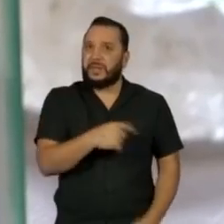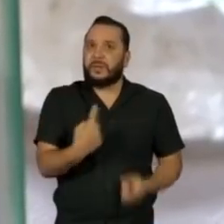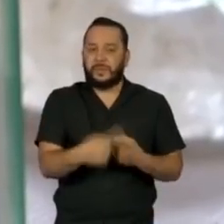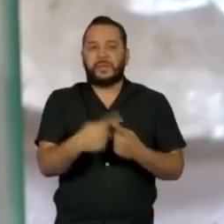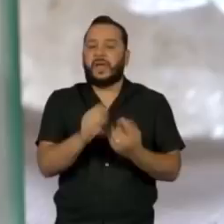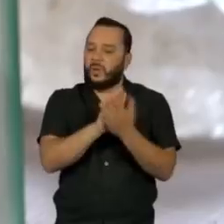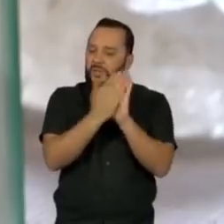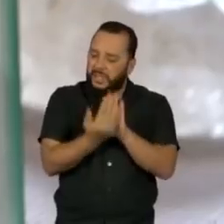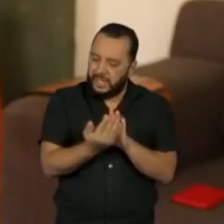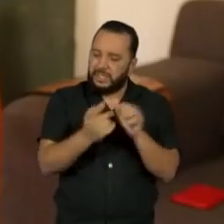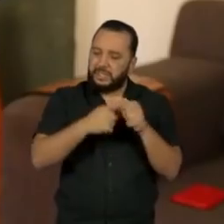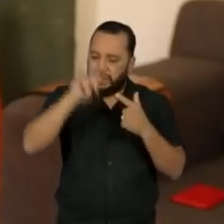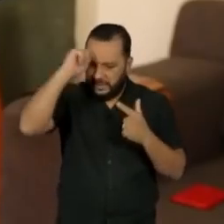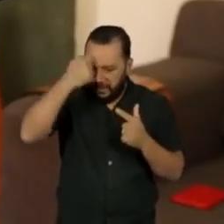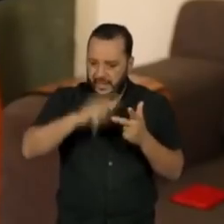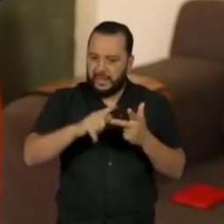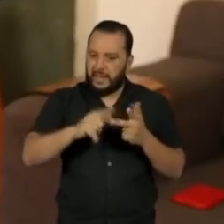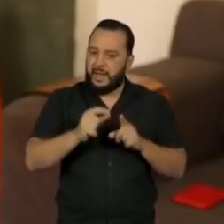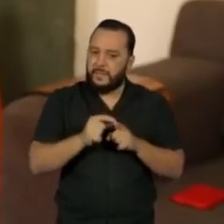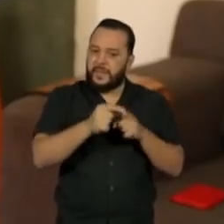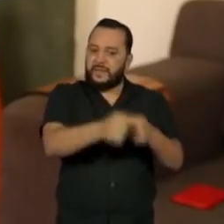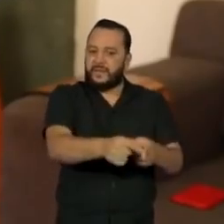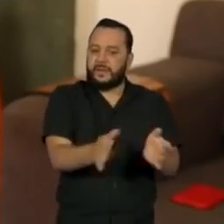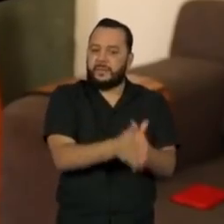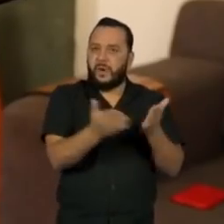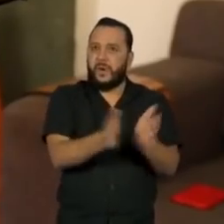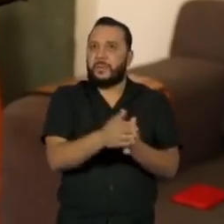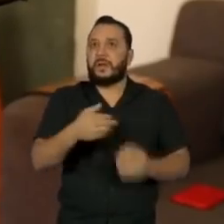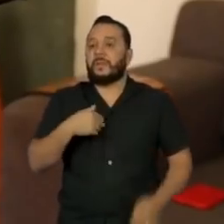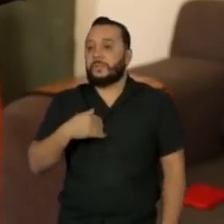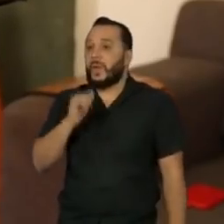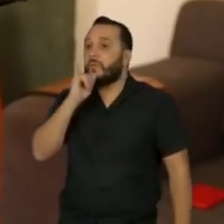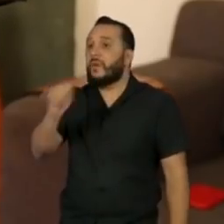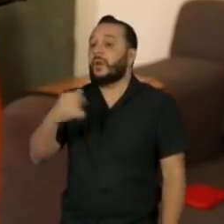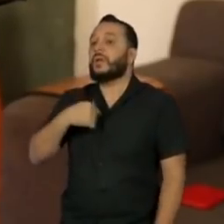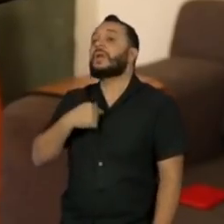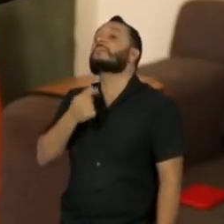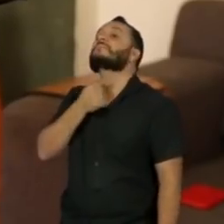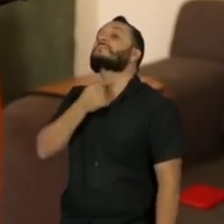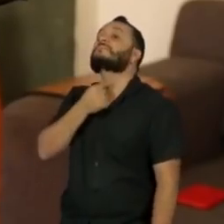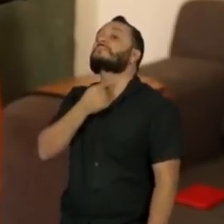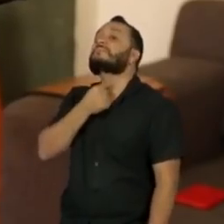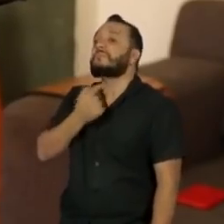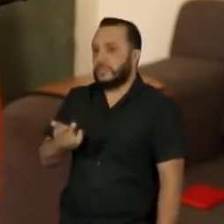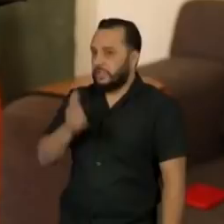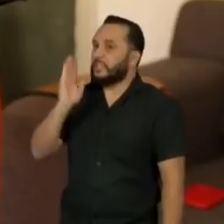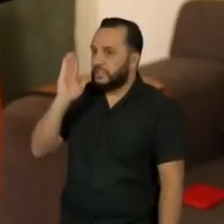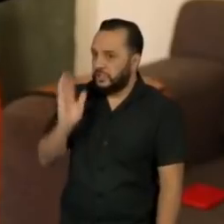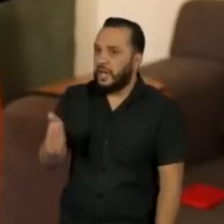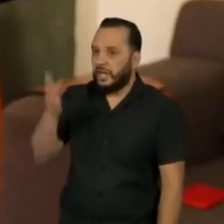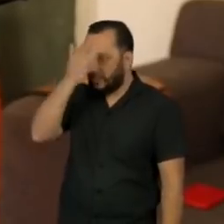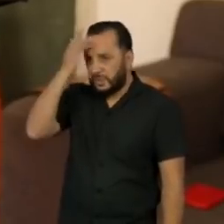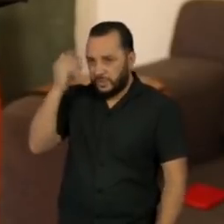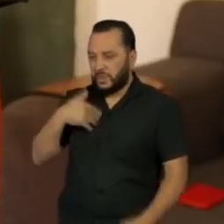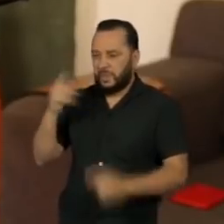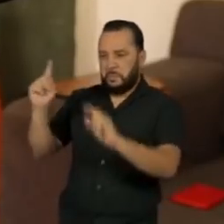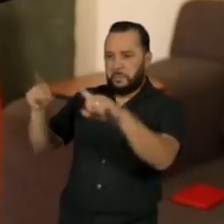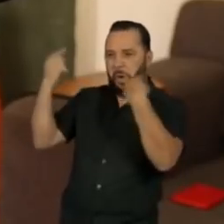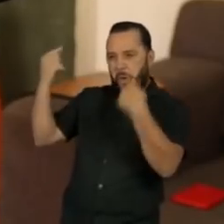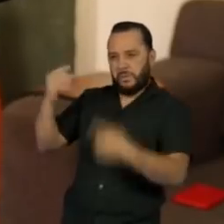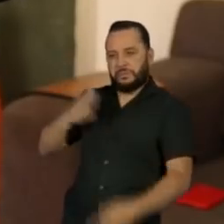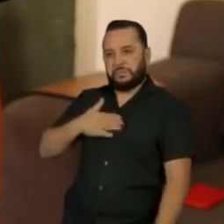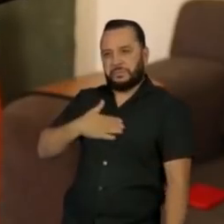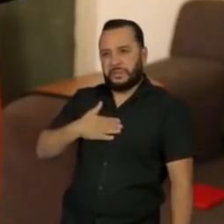da periferia. Quando eu falo que eu sou travesti, já existe um currículo. Já vem com bula, as pessoas já